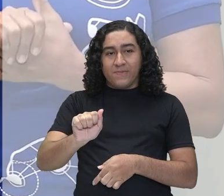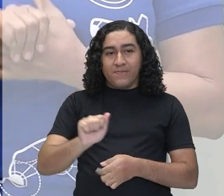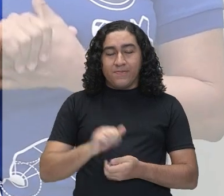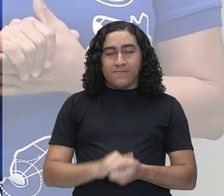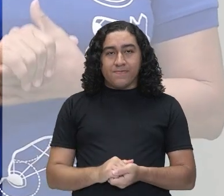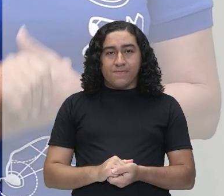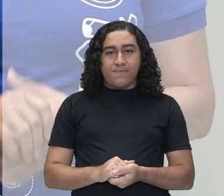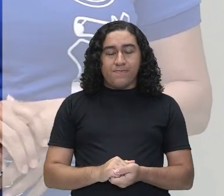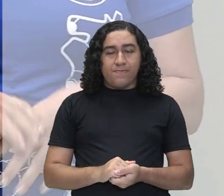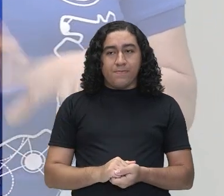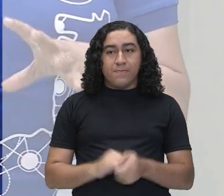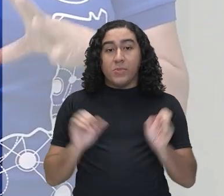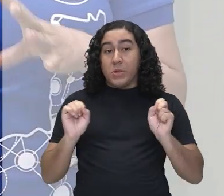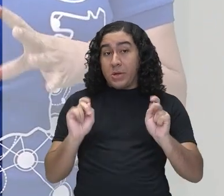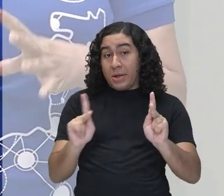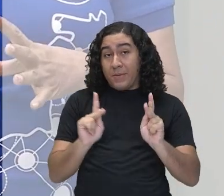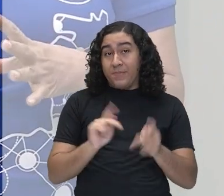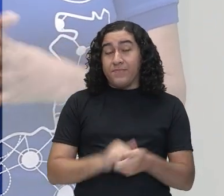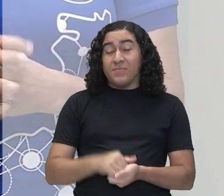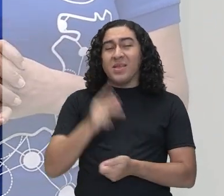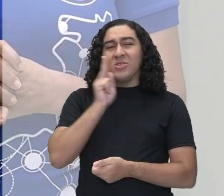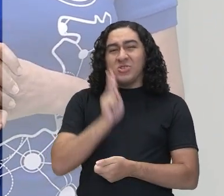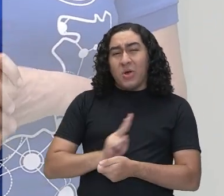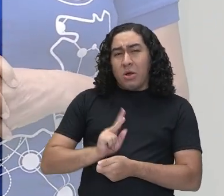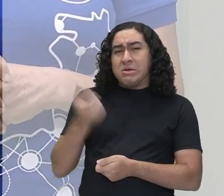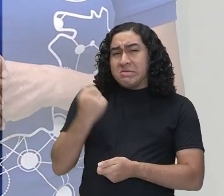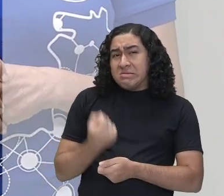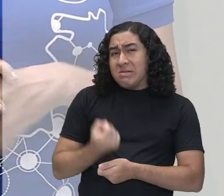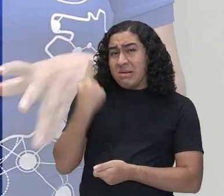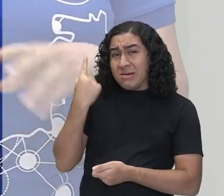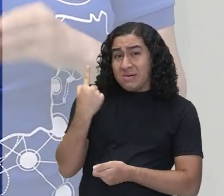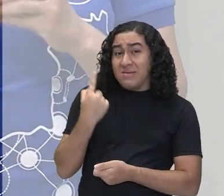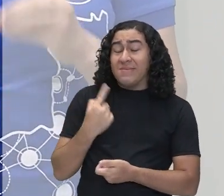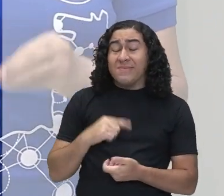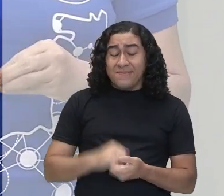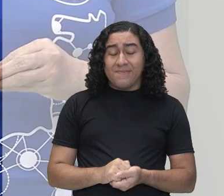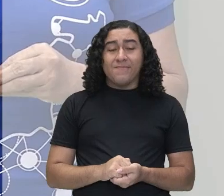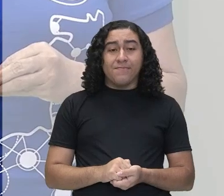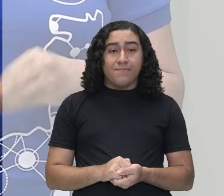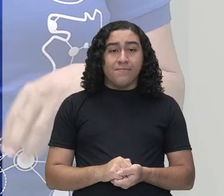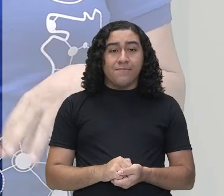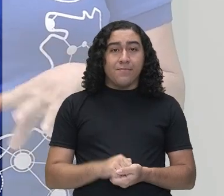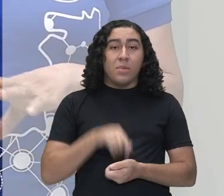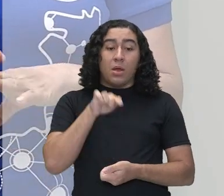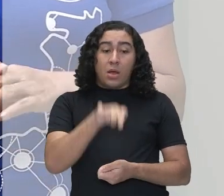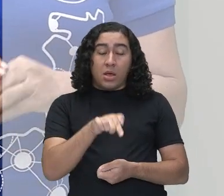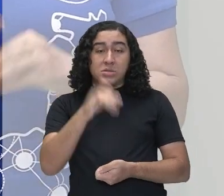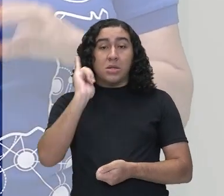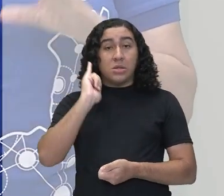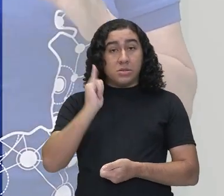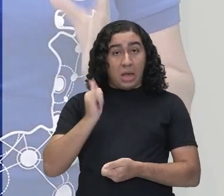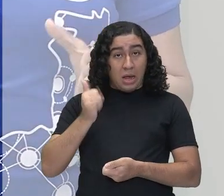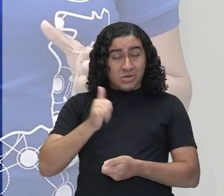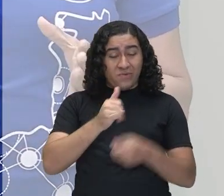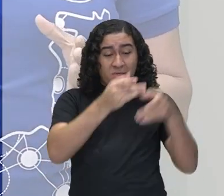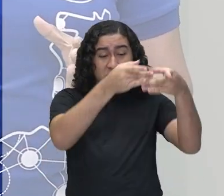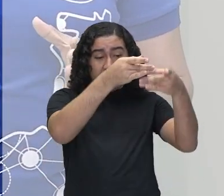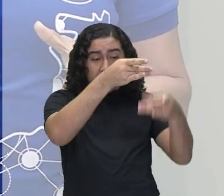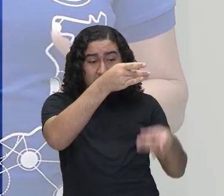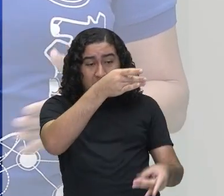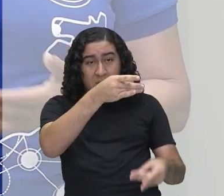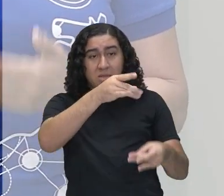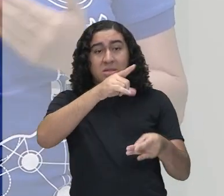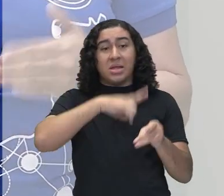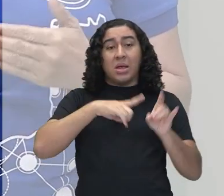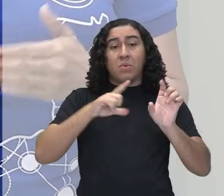Muito bem, né? Histórias bizarras. Então, dentro dessa história, há um tempo,